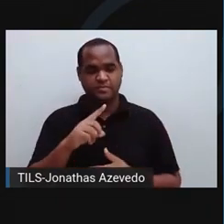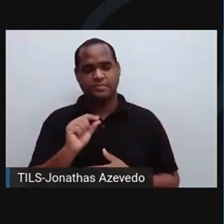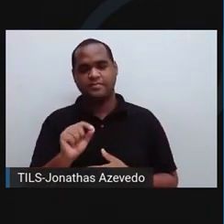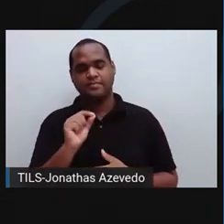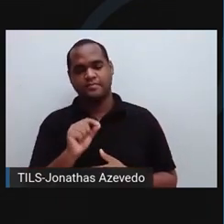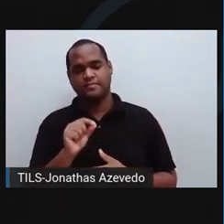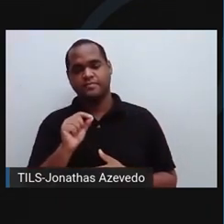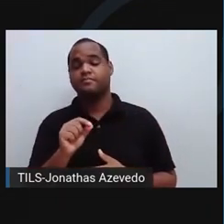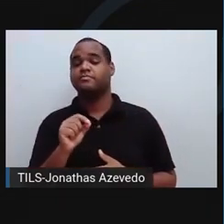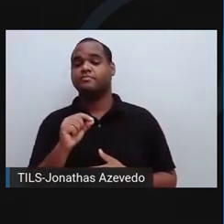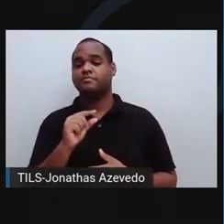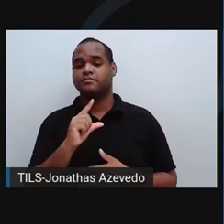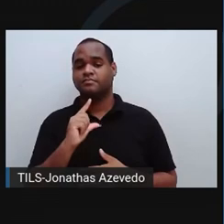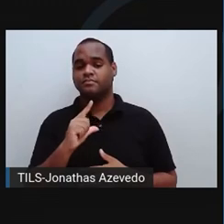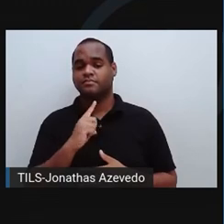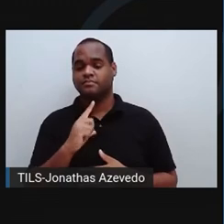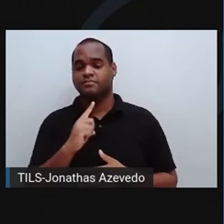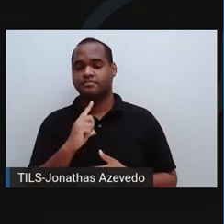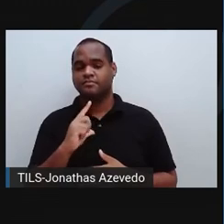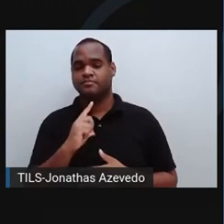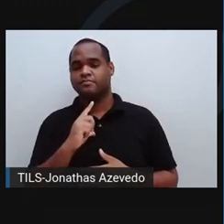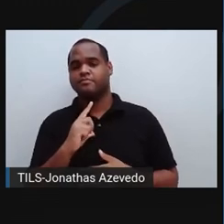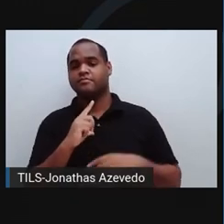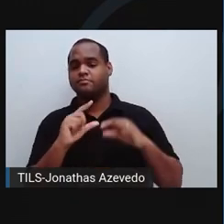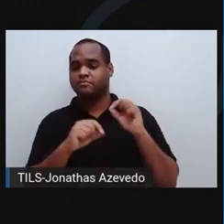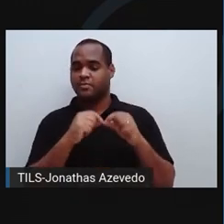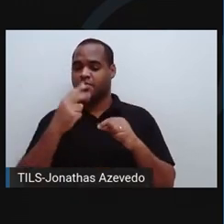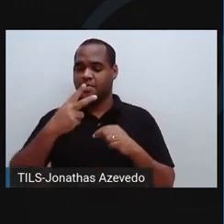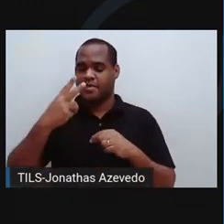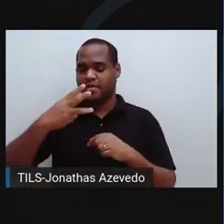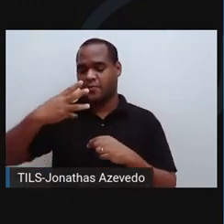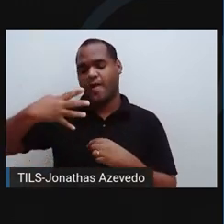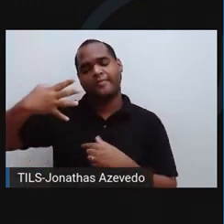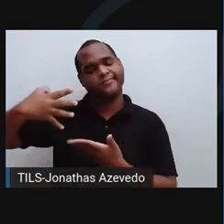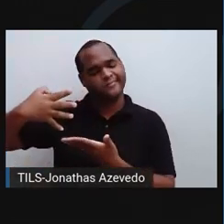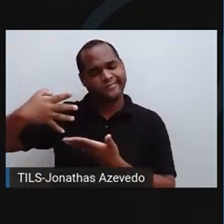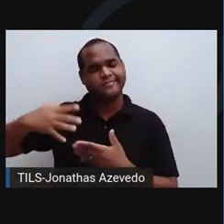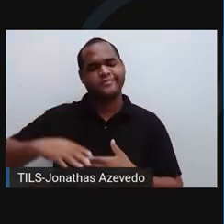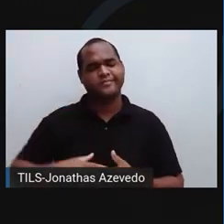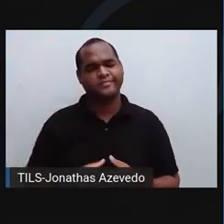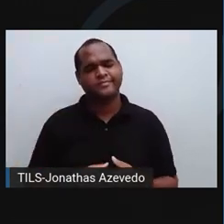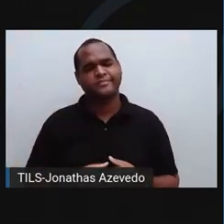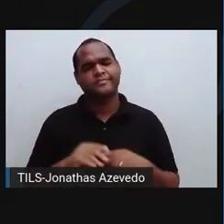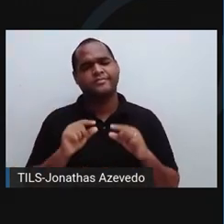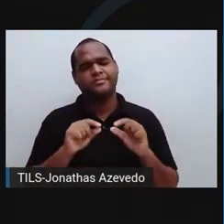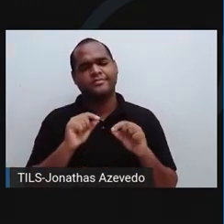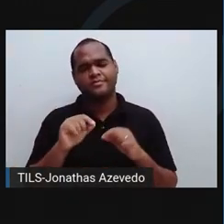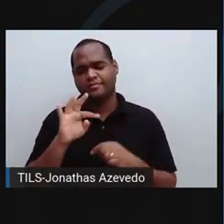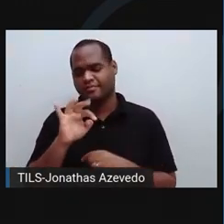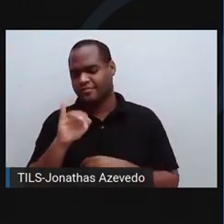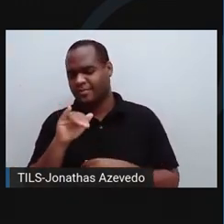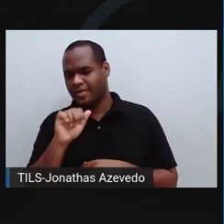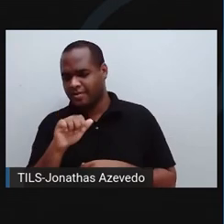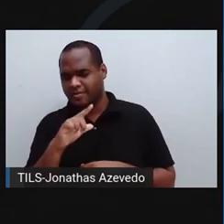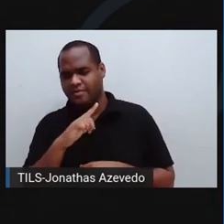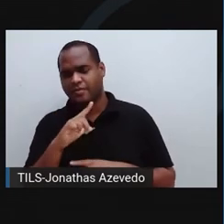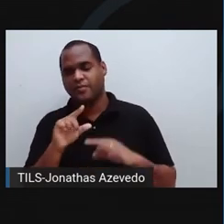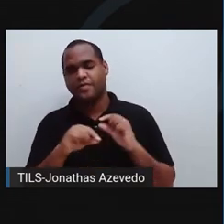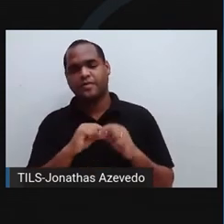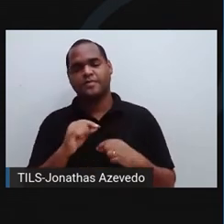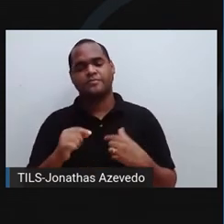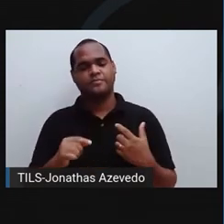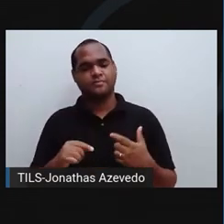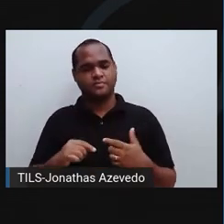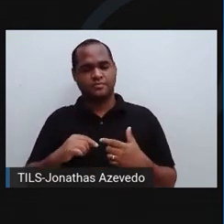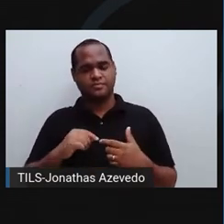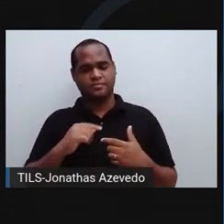Produtor, primário, secundário, terciário ou quaternário, correto? E o que seria uma teia alimentar? A teia é a vida real, é a